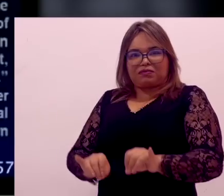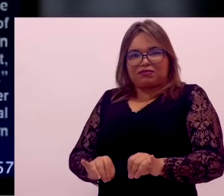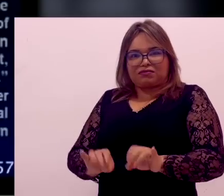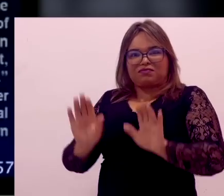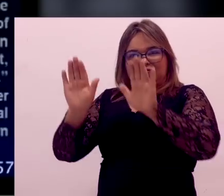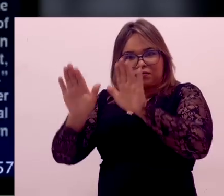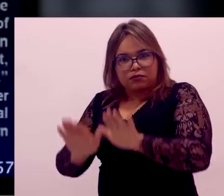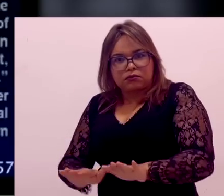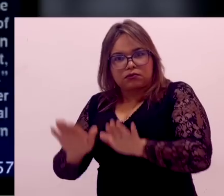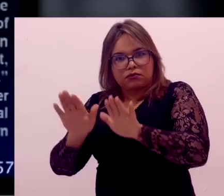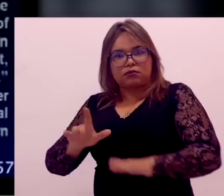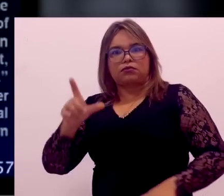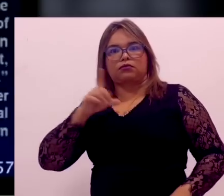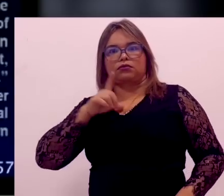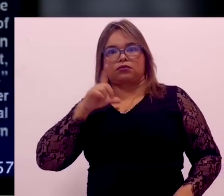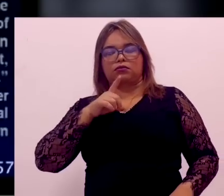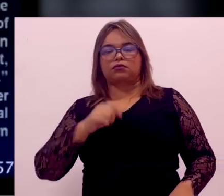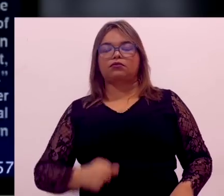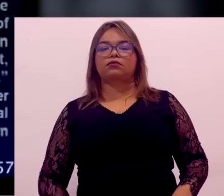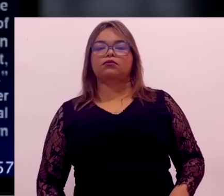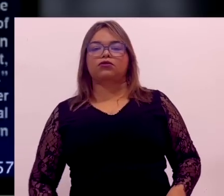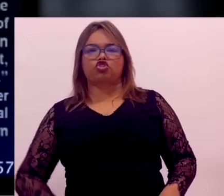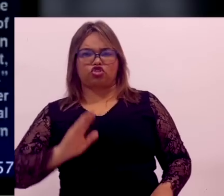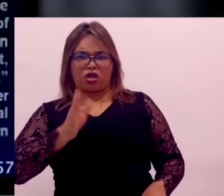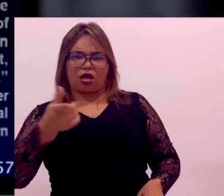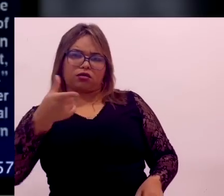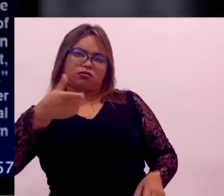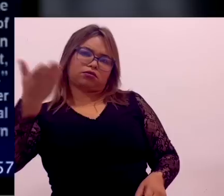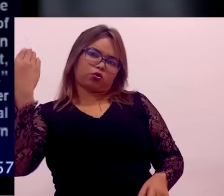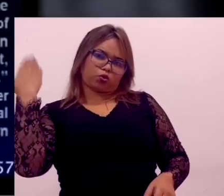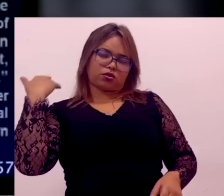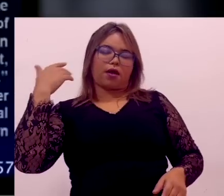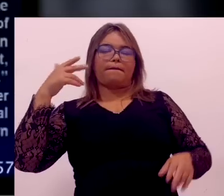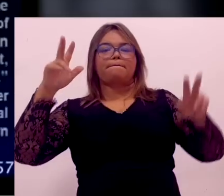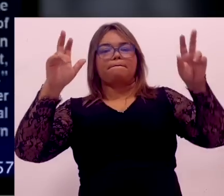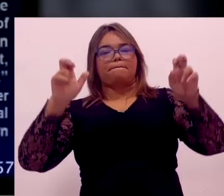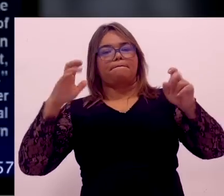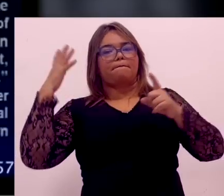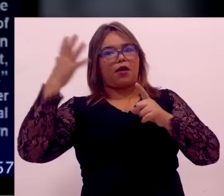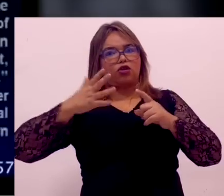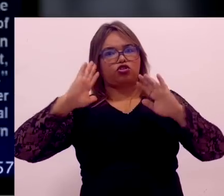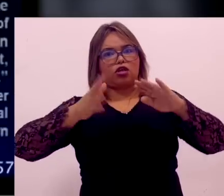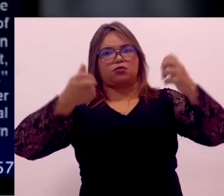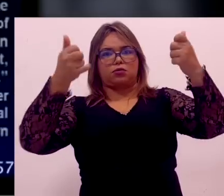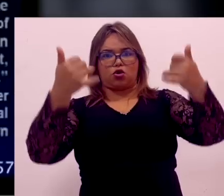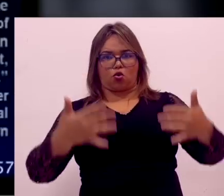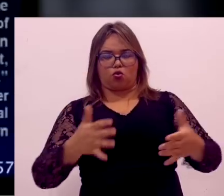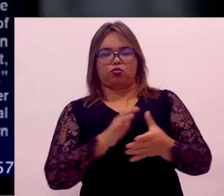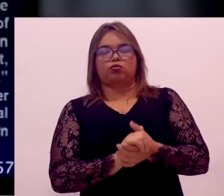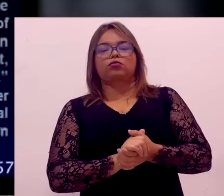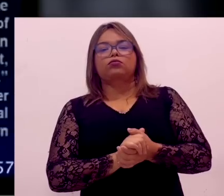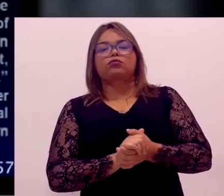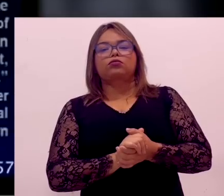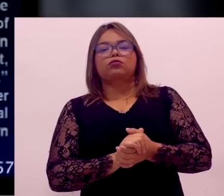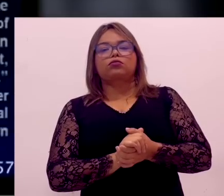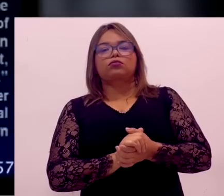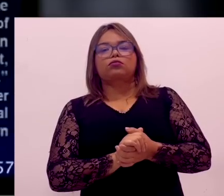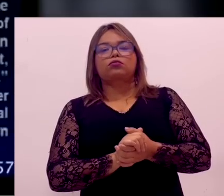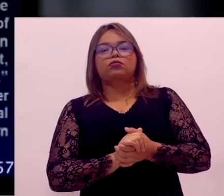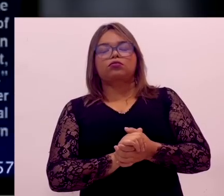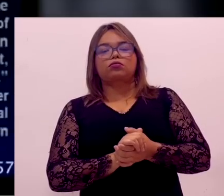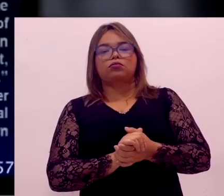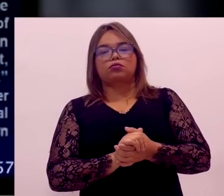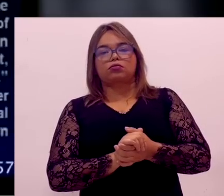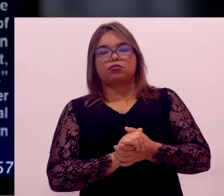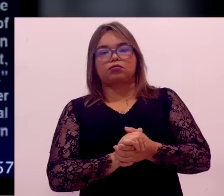nós falamos sobre isso na palestra passada. O término do drama é bem conhecido. Nele, Jacques de Molay e seus seguidores